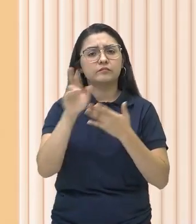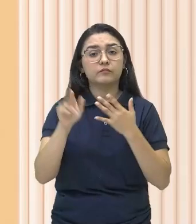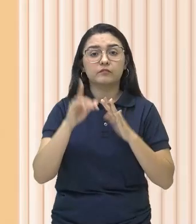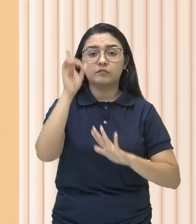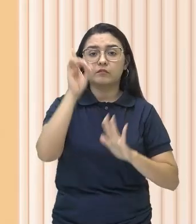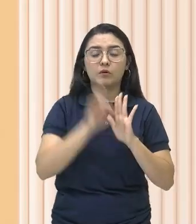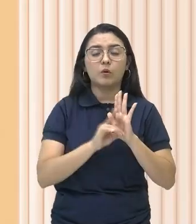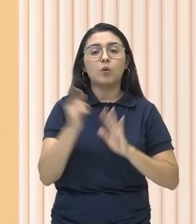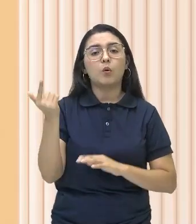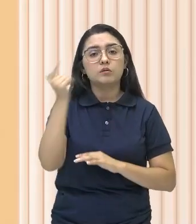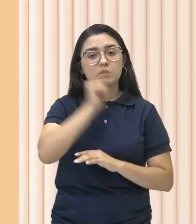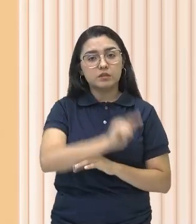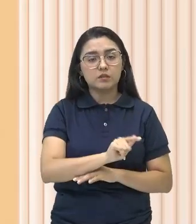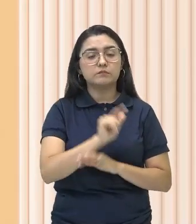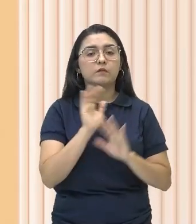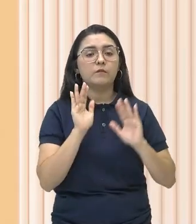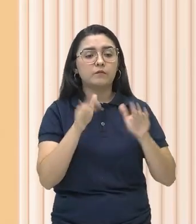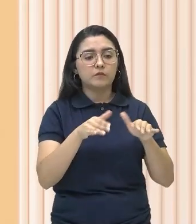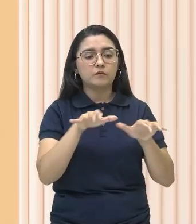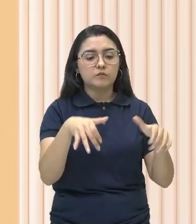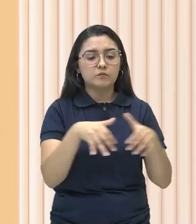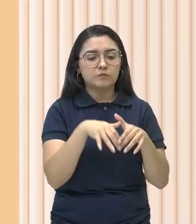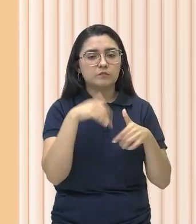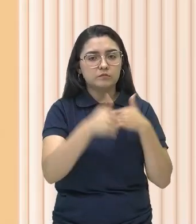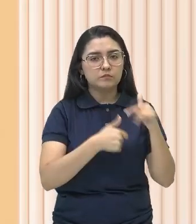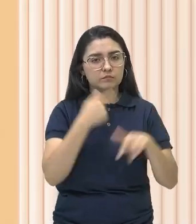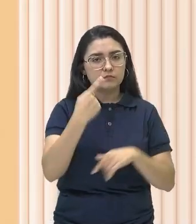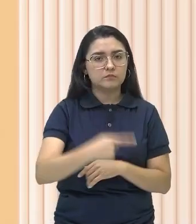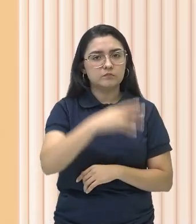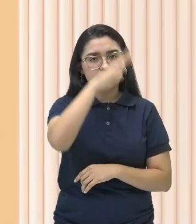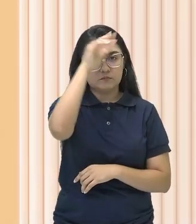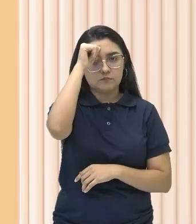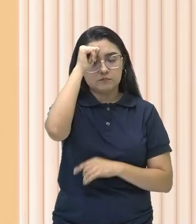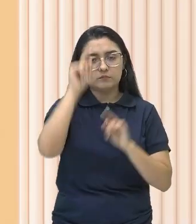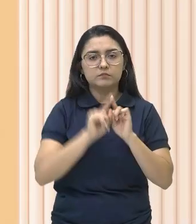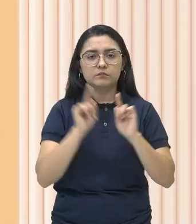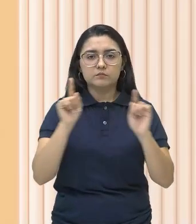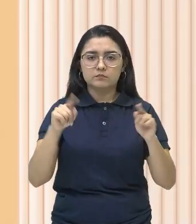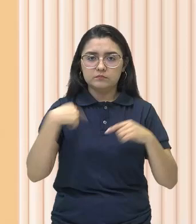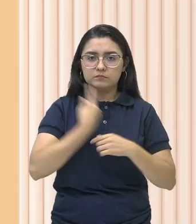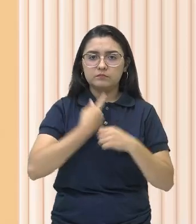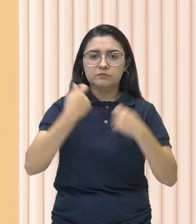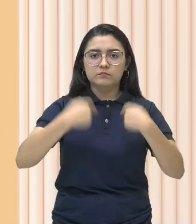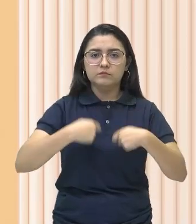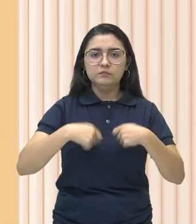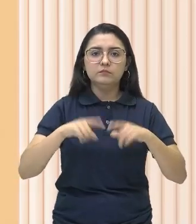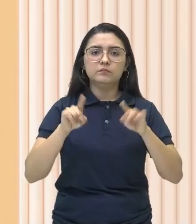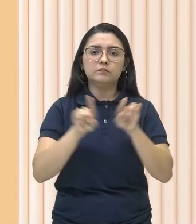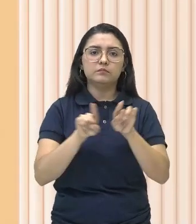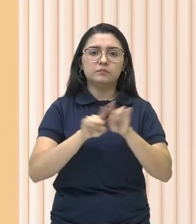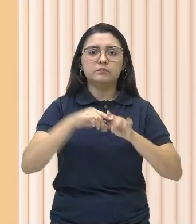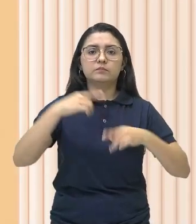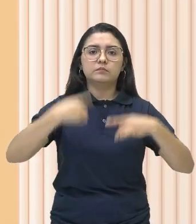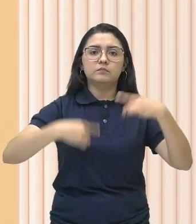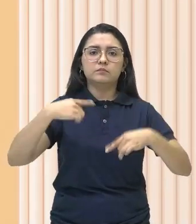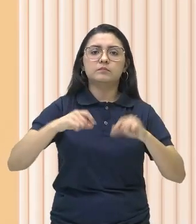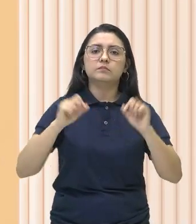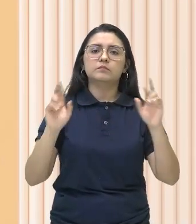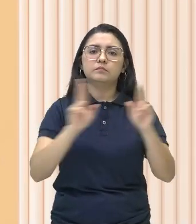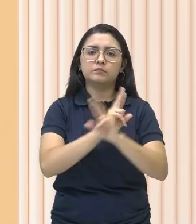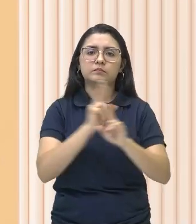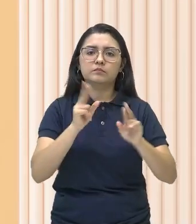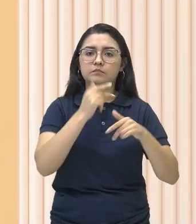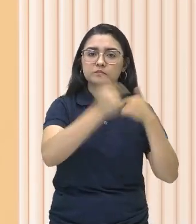direitos conseguiram trazer para os trabalhadores da região, mas a gente precisa falar também sobre a relação entre